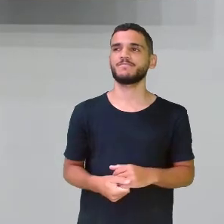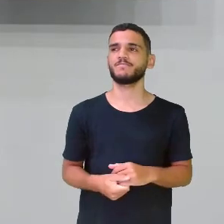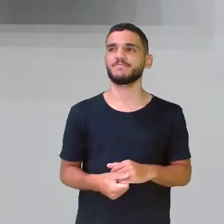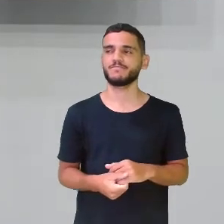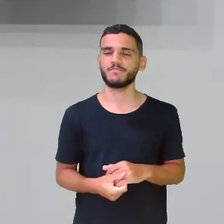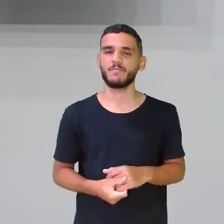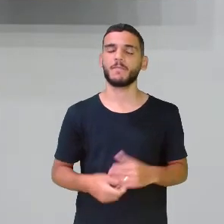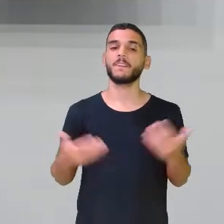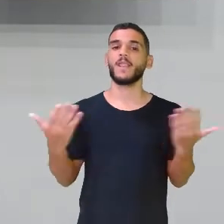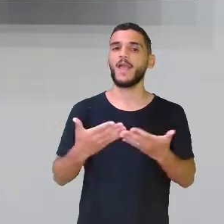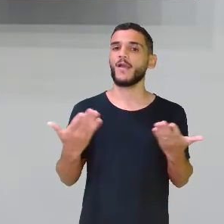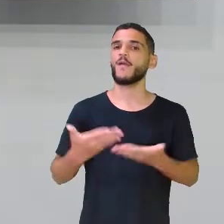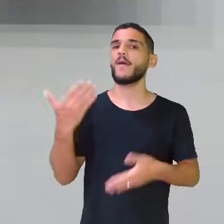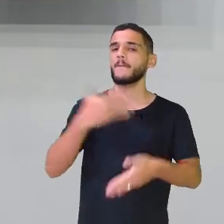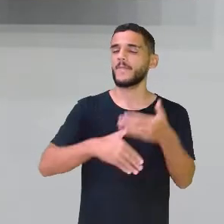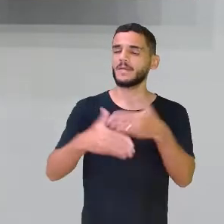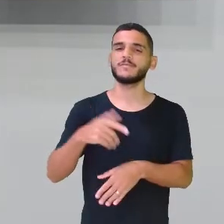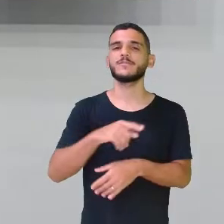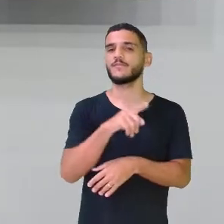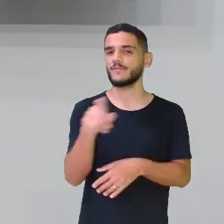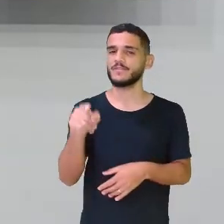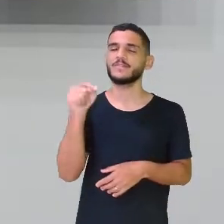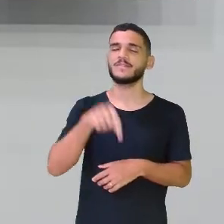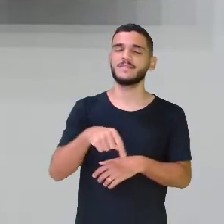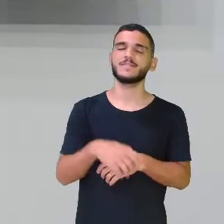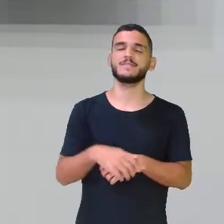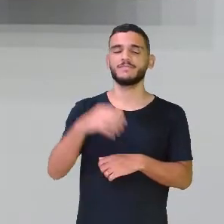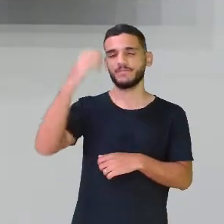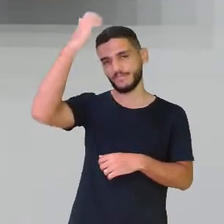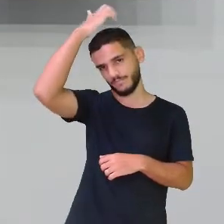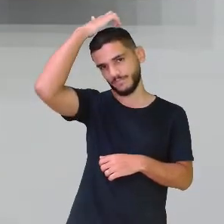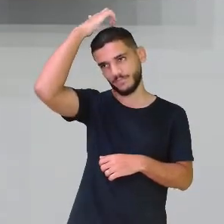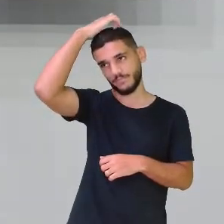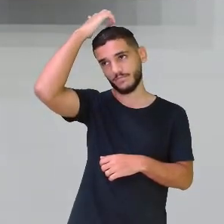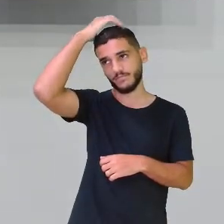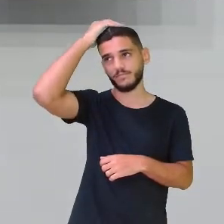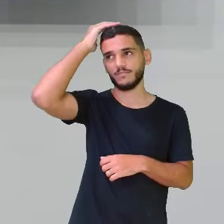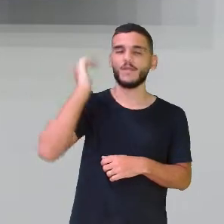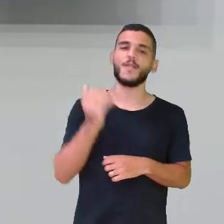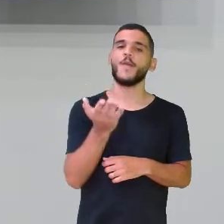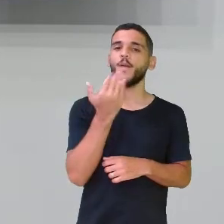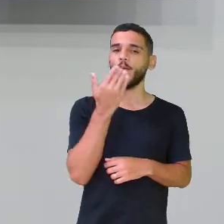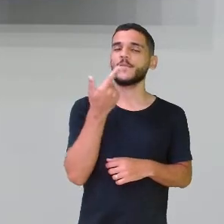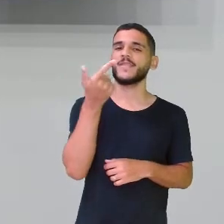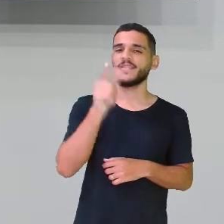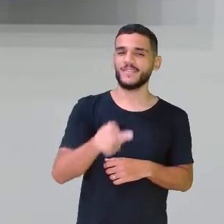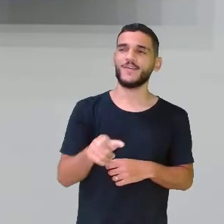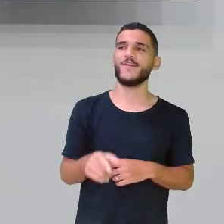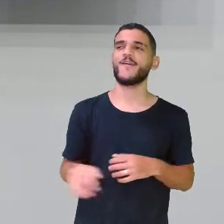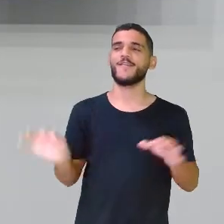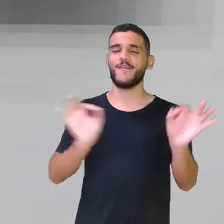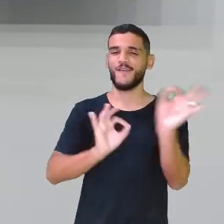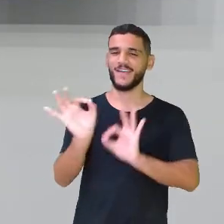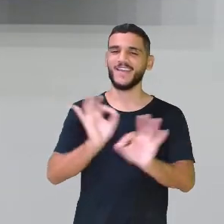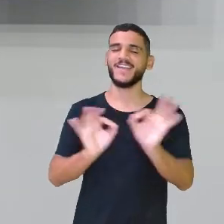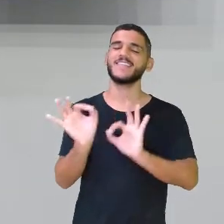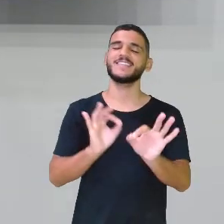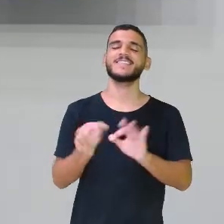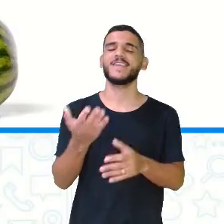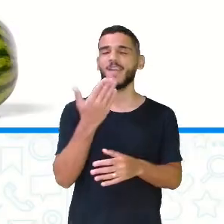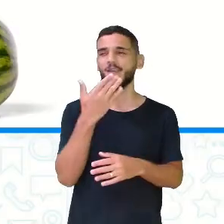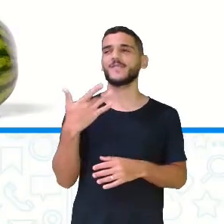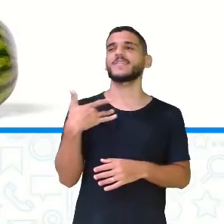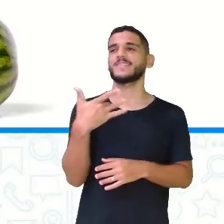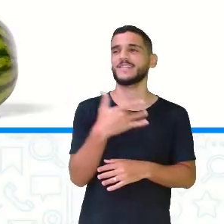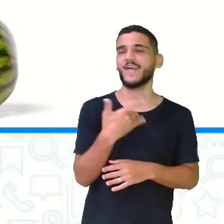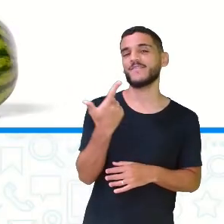quero a participação de vocês aqui. Comidinhas de novo, né? Claro, balanceei, né, entre uma comida saudável e outra